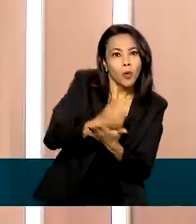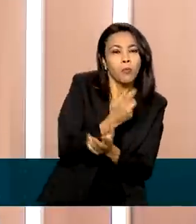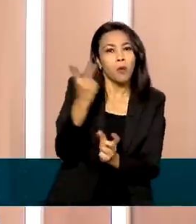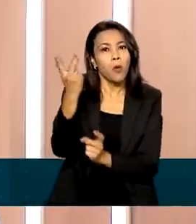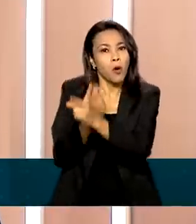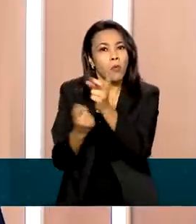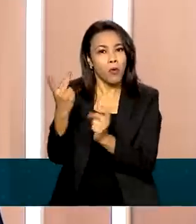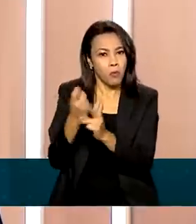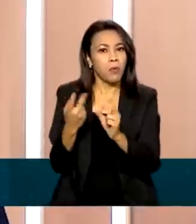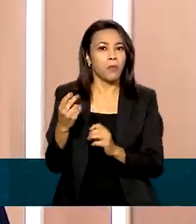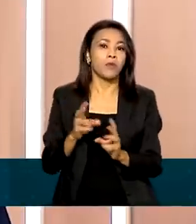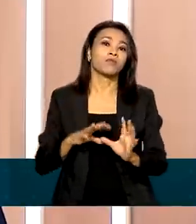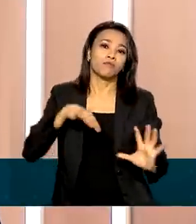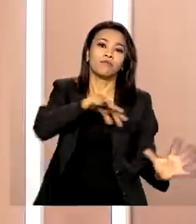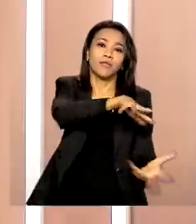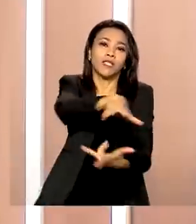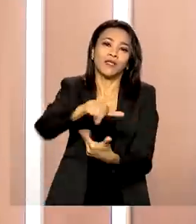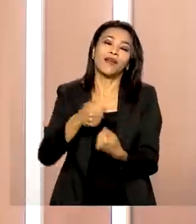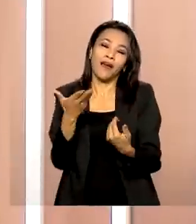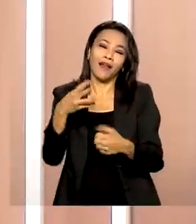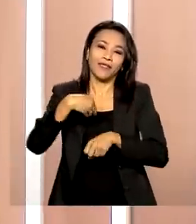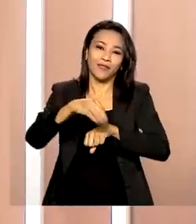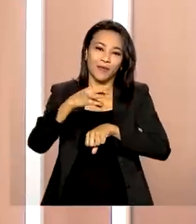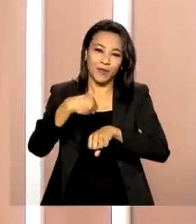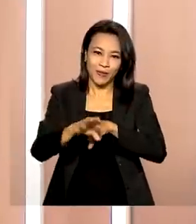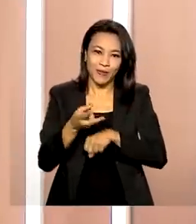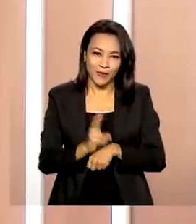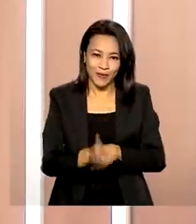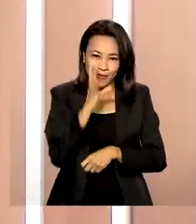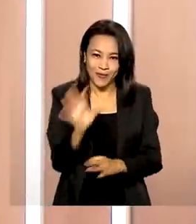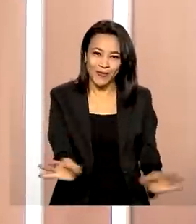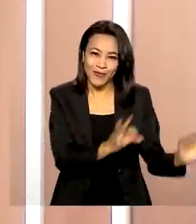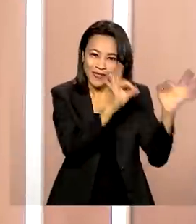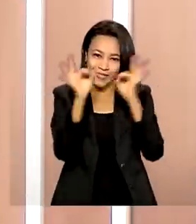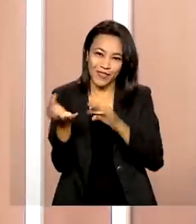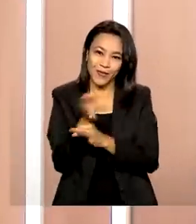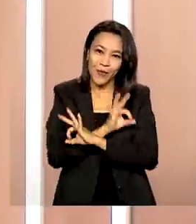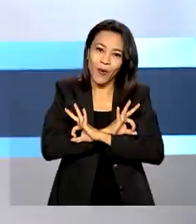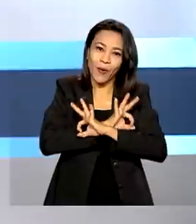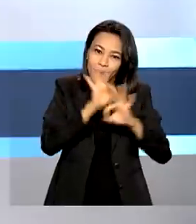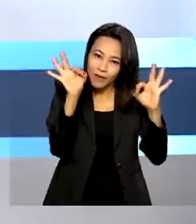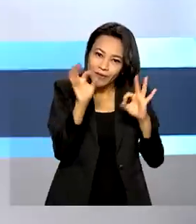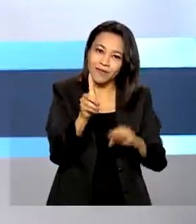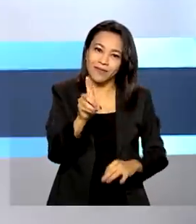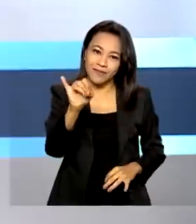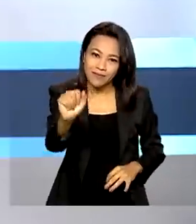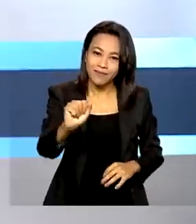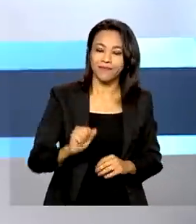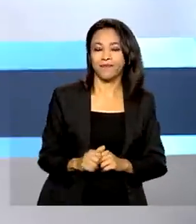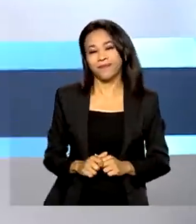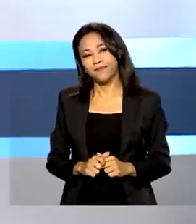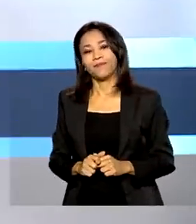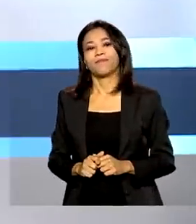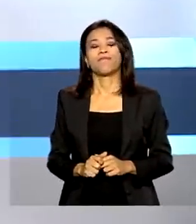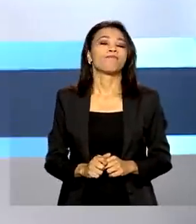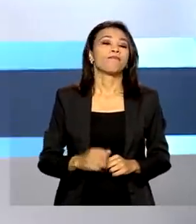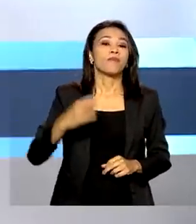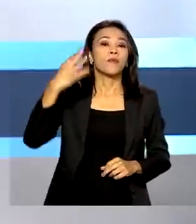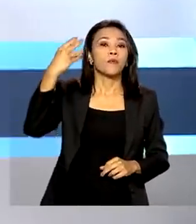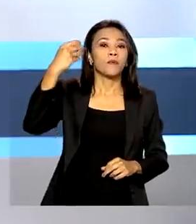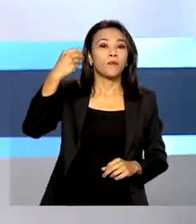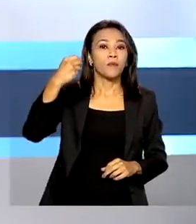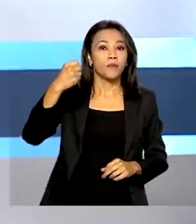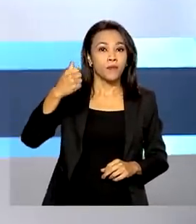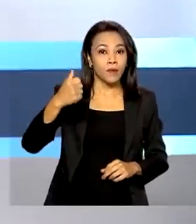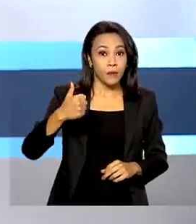no mercado internacional. Essa informação que nós tínhamos para você hoje, continue conosco e tenha um ótimo dia. E pela 14ª